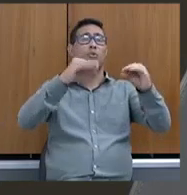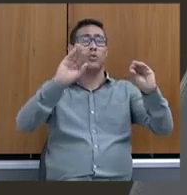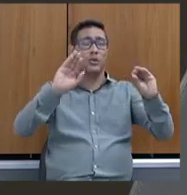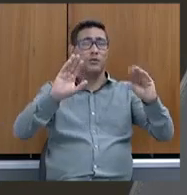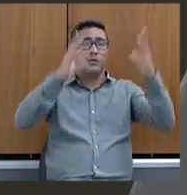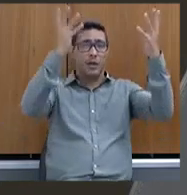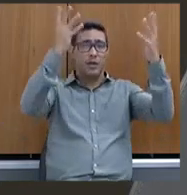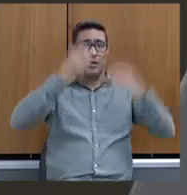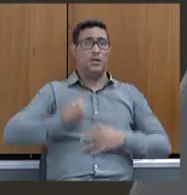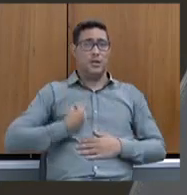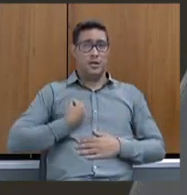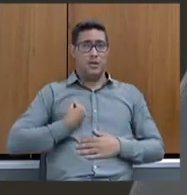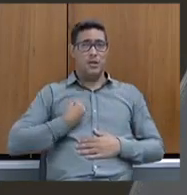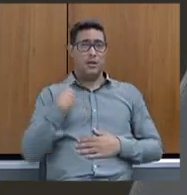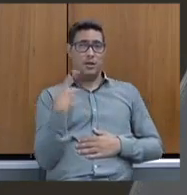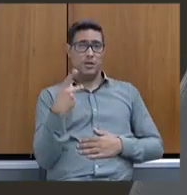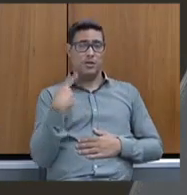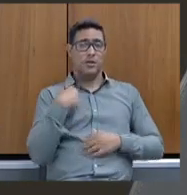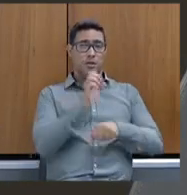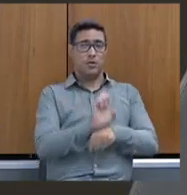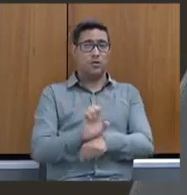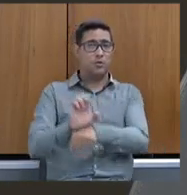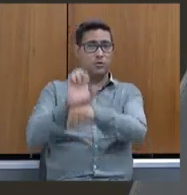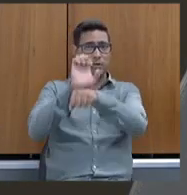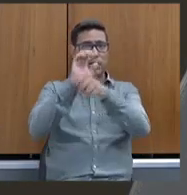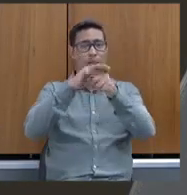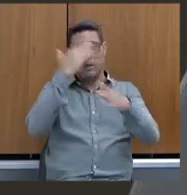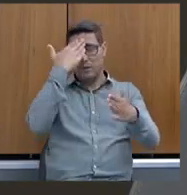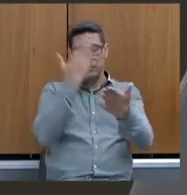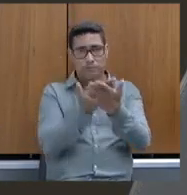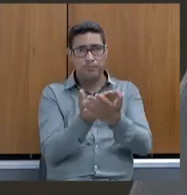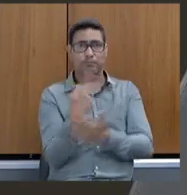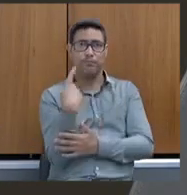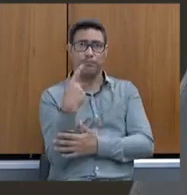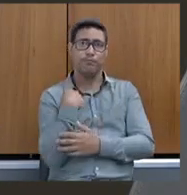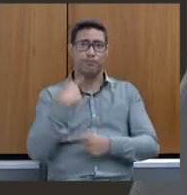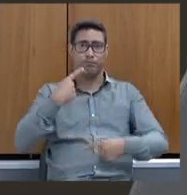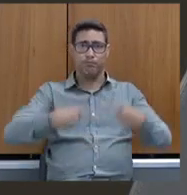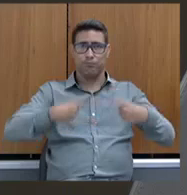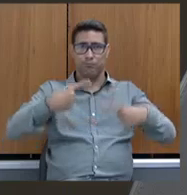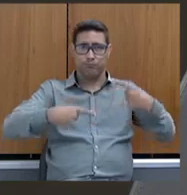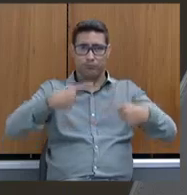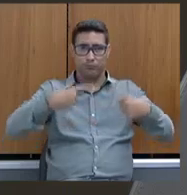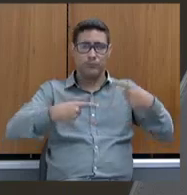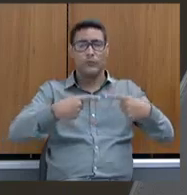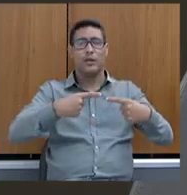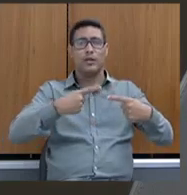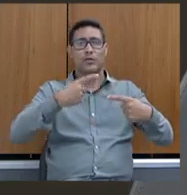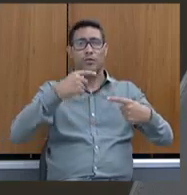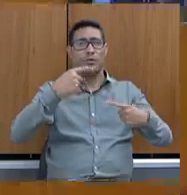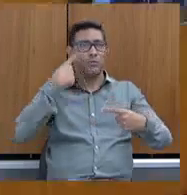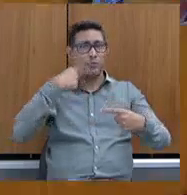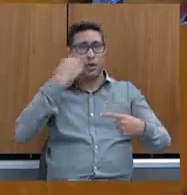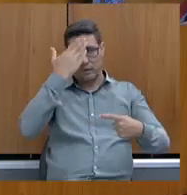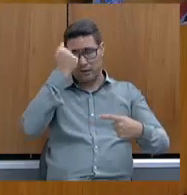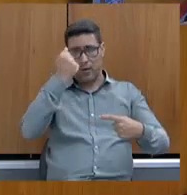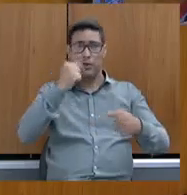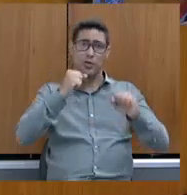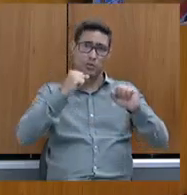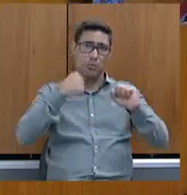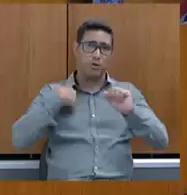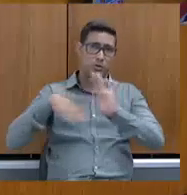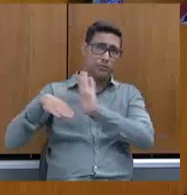estado Então é isso nós seguimos à disposição acreditando nessa política o deputado Bosco sabe que pode contar conosco nos interessa